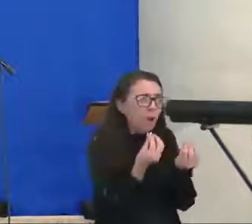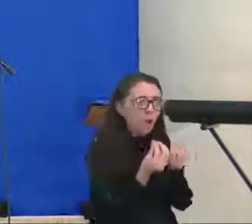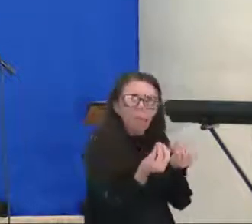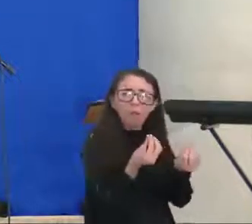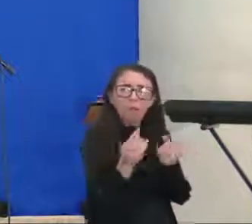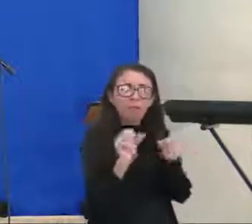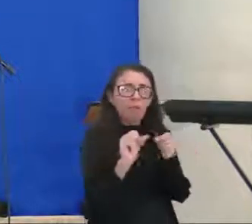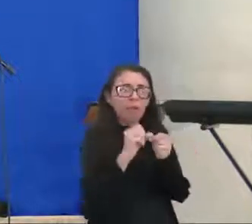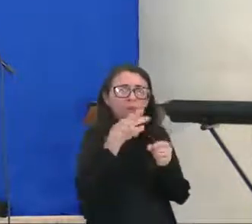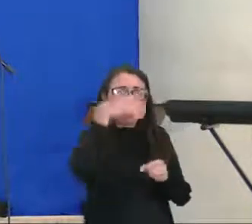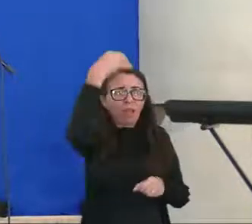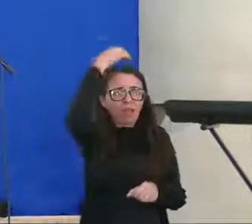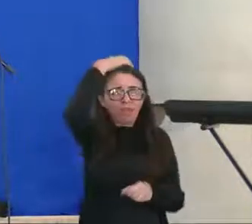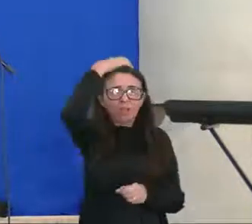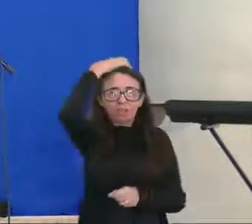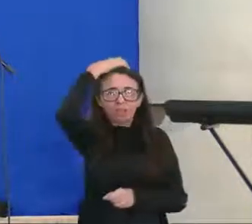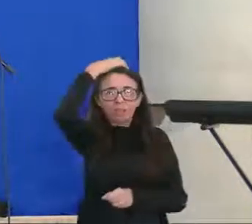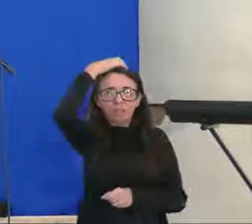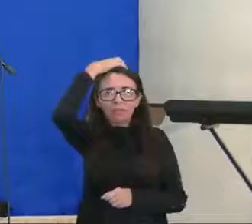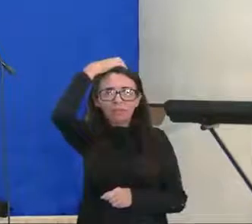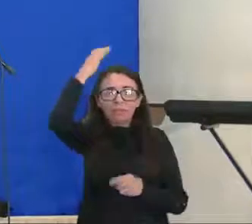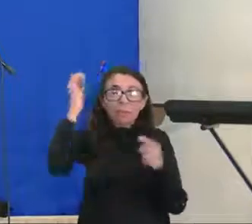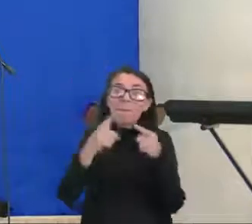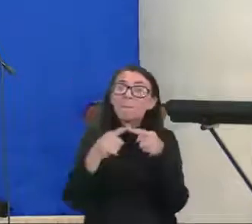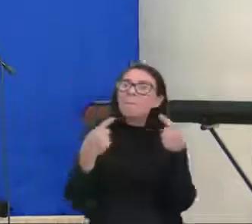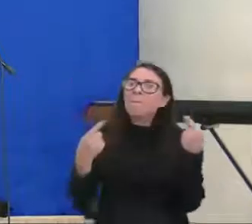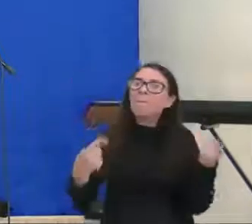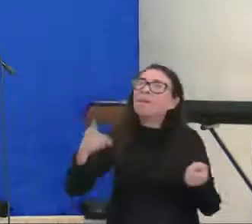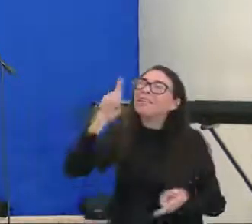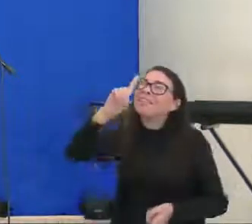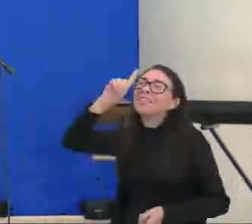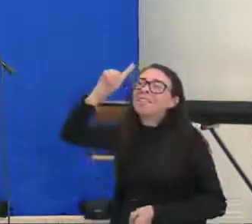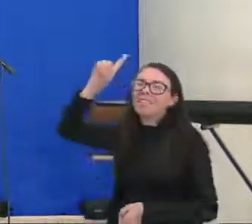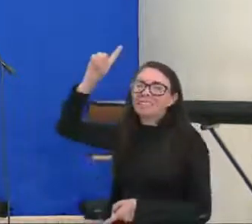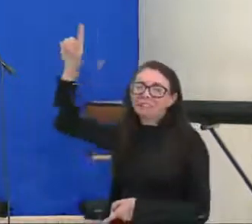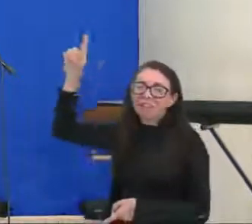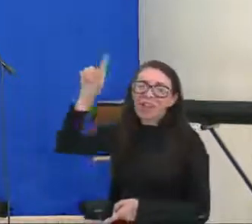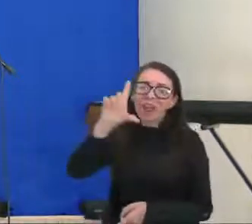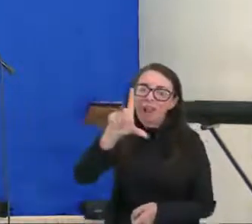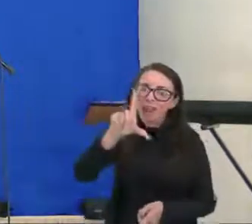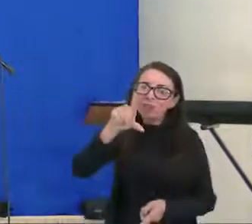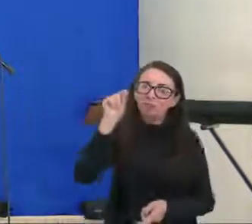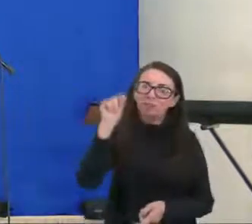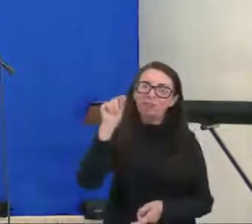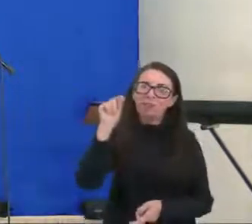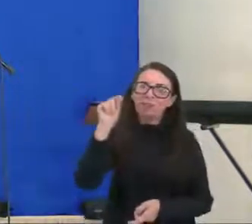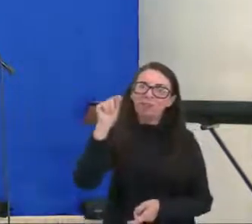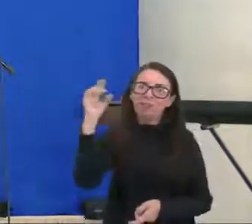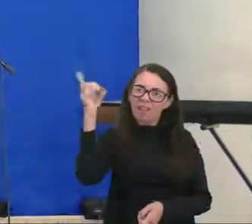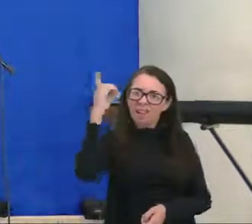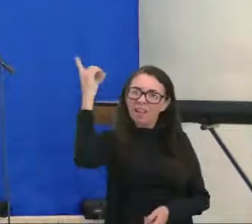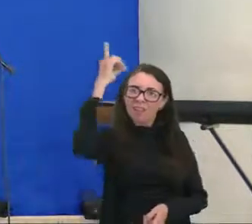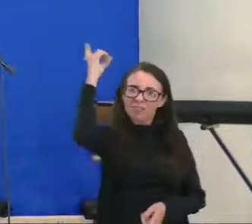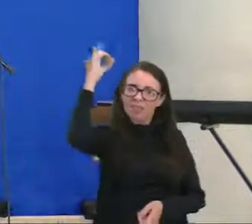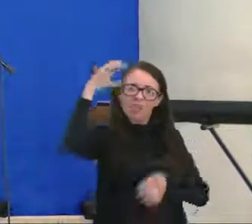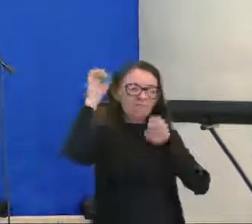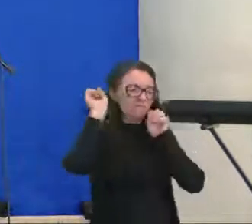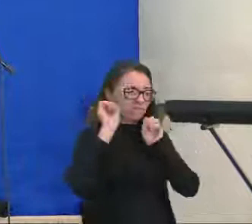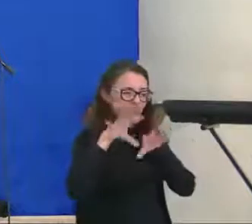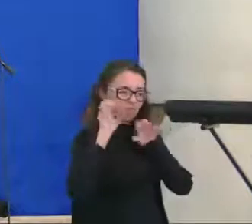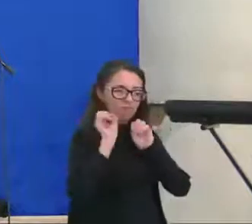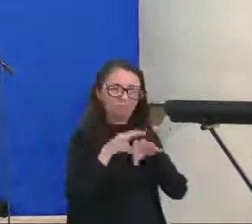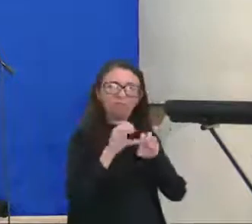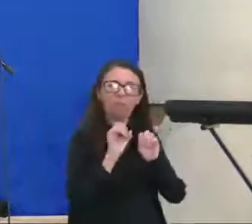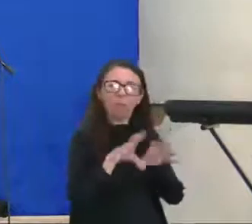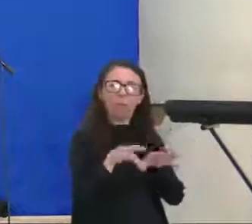Né? Ezequiel foi chamado para ser um profeta. Está lá em Ezequiel capítulo 2 e 3.